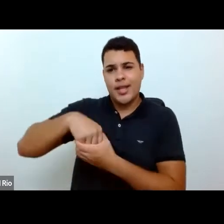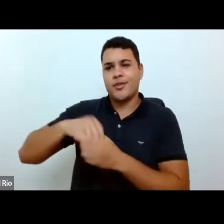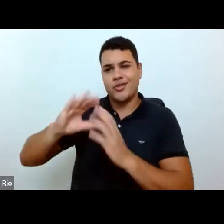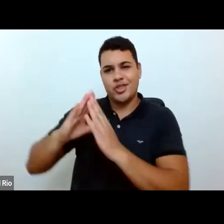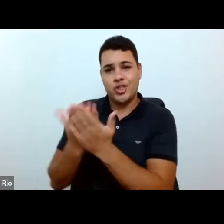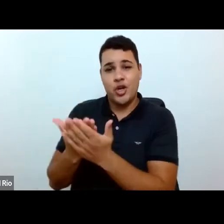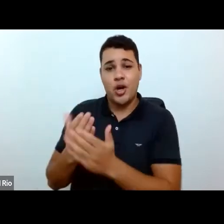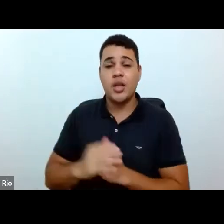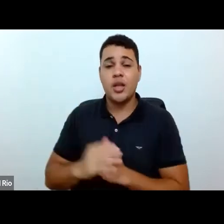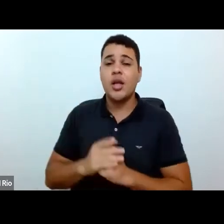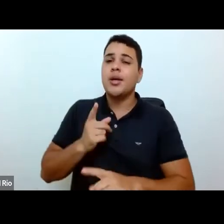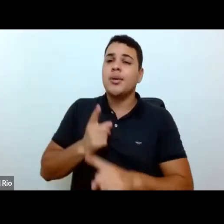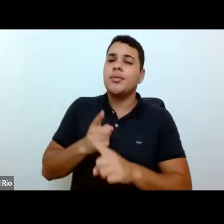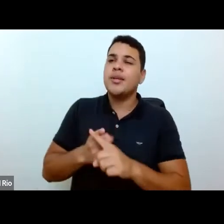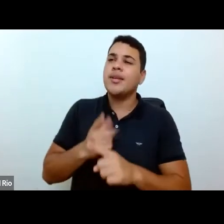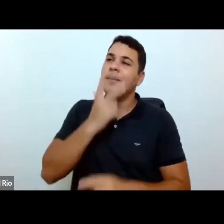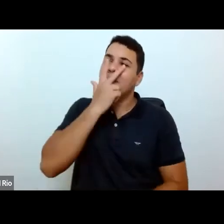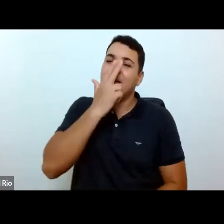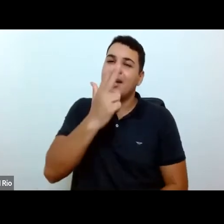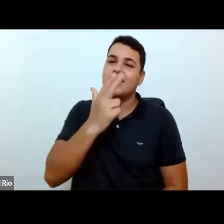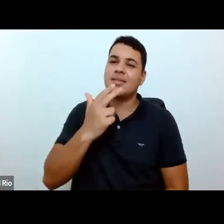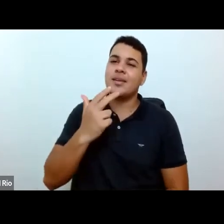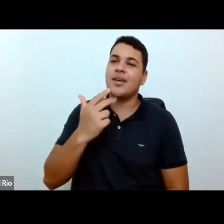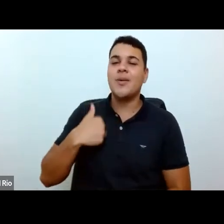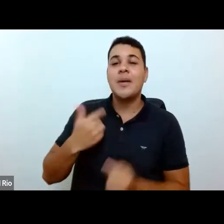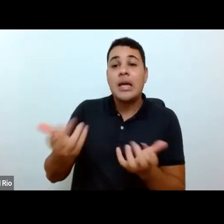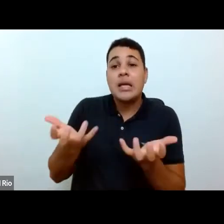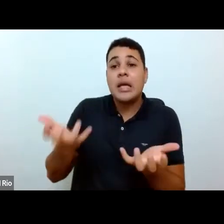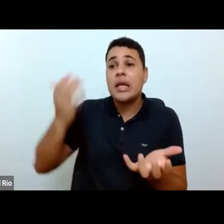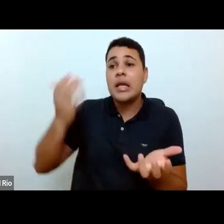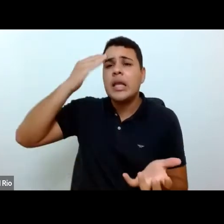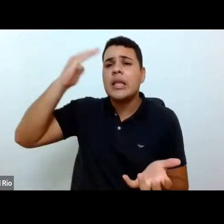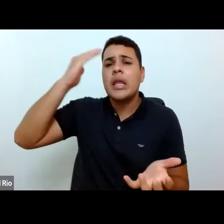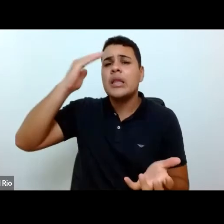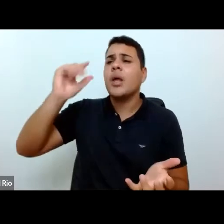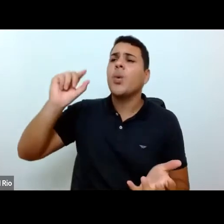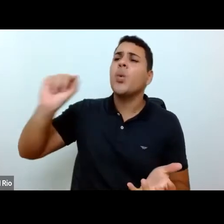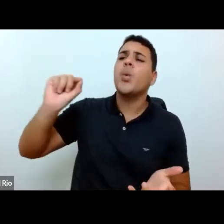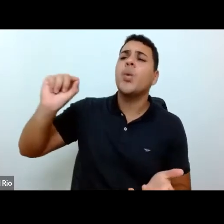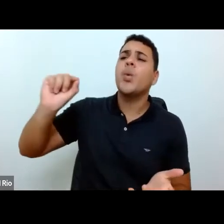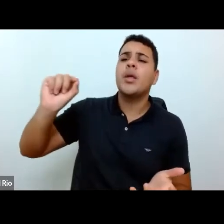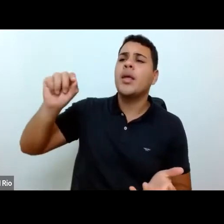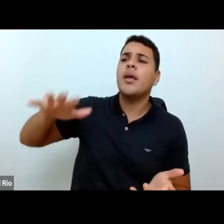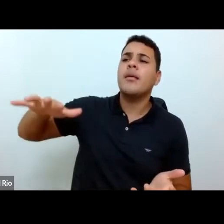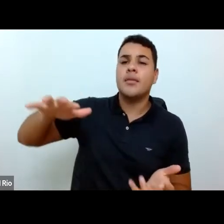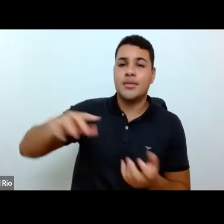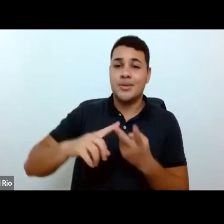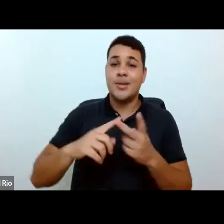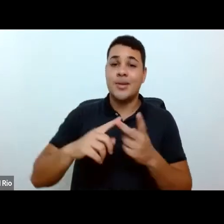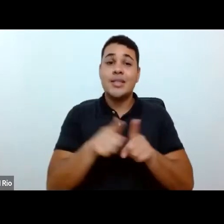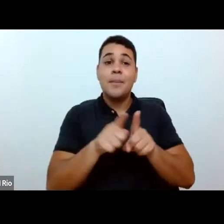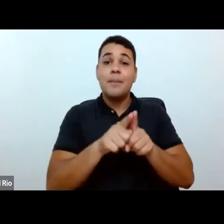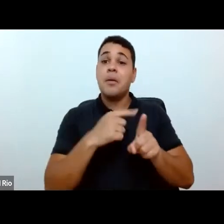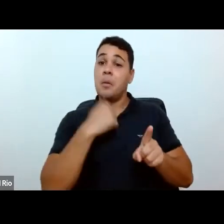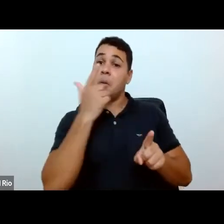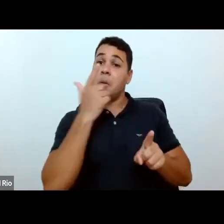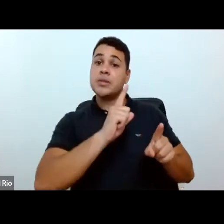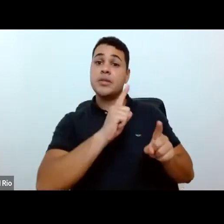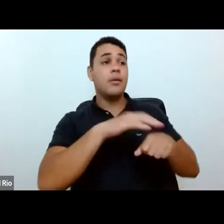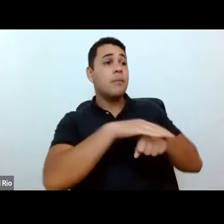me forjar a lutar, né, a entender o que é um grêmio, para me organizar, para conversar com